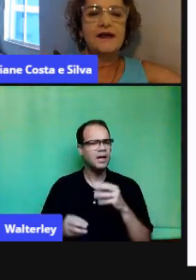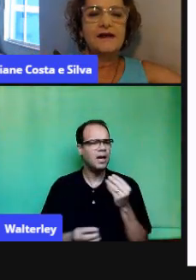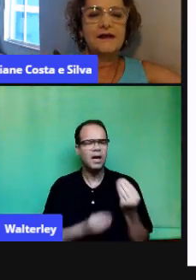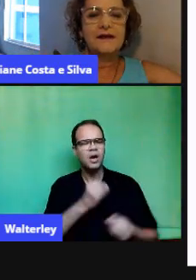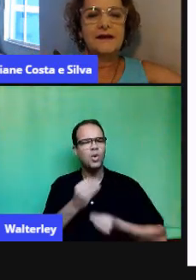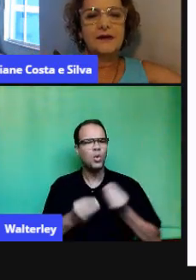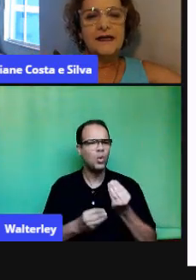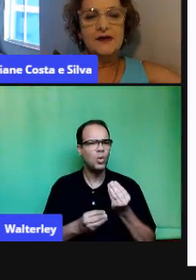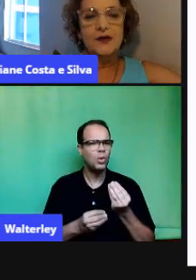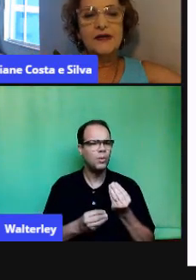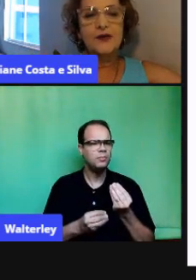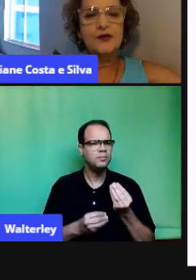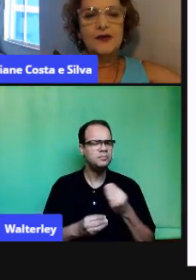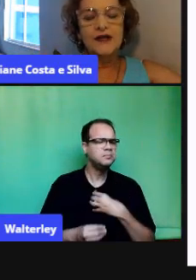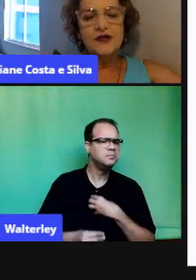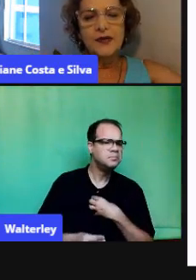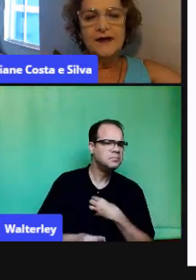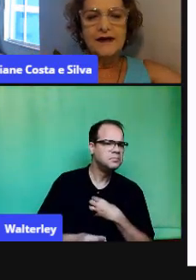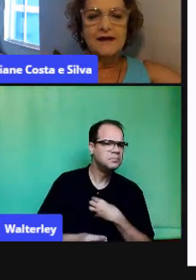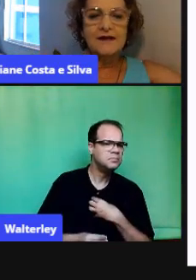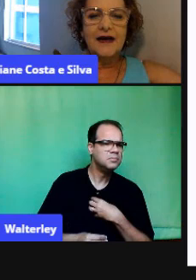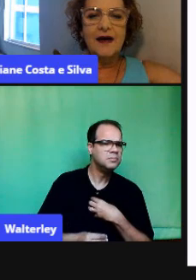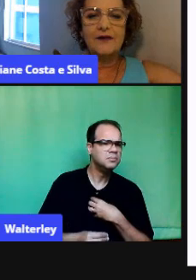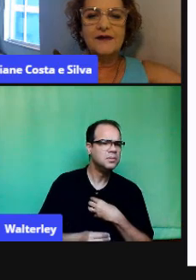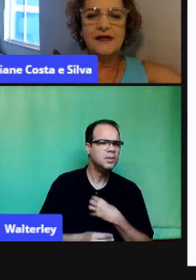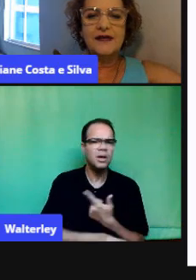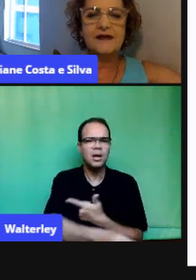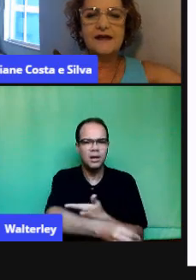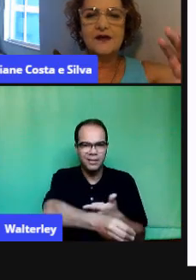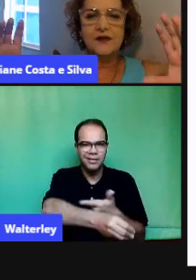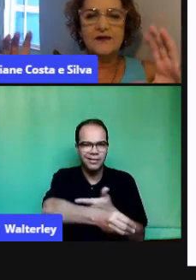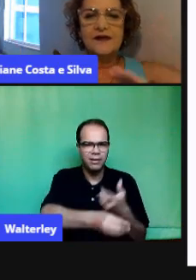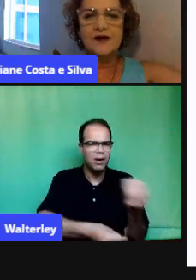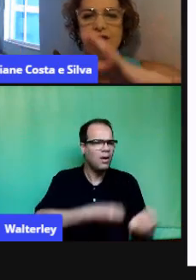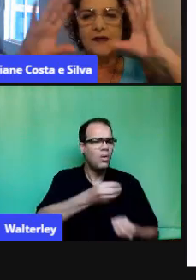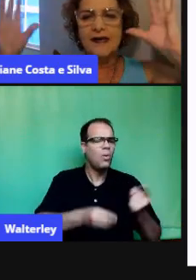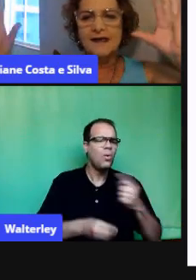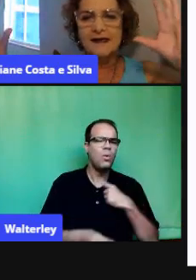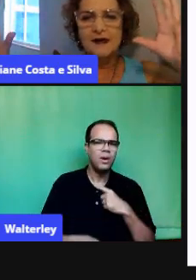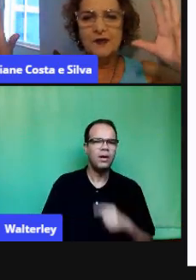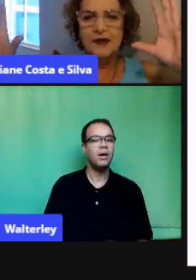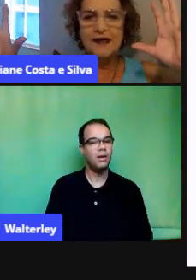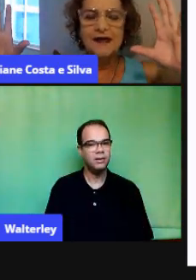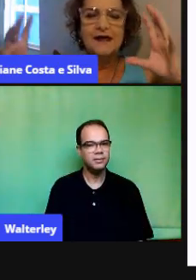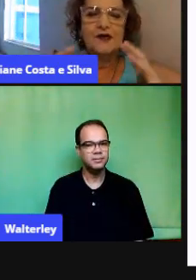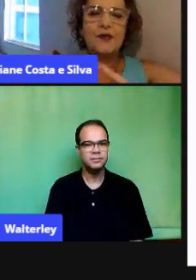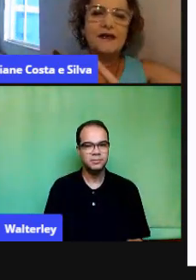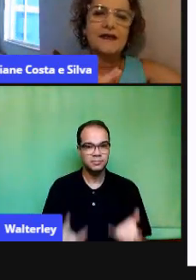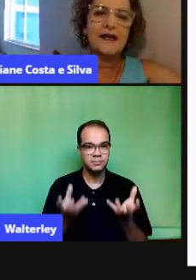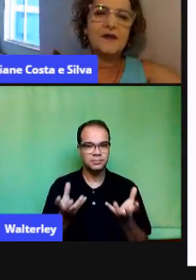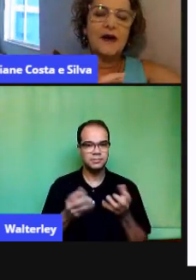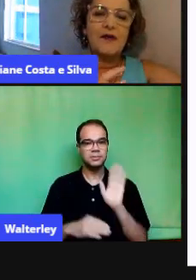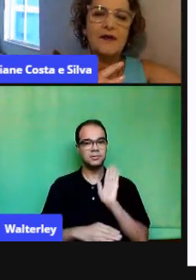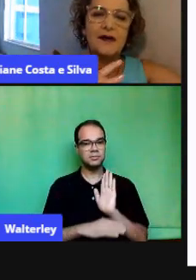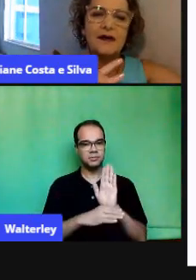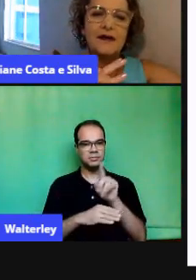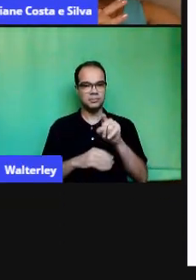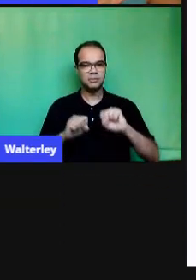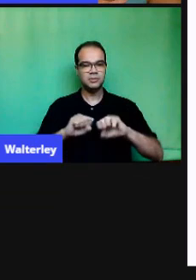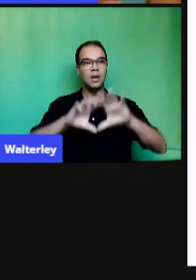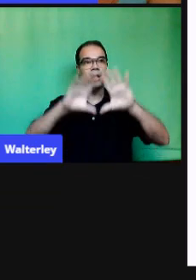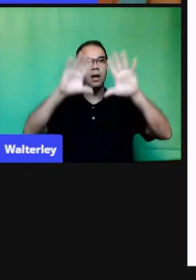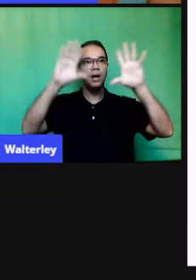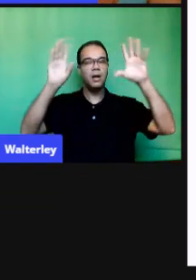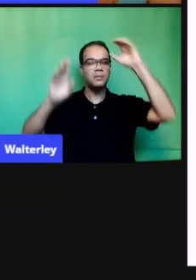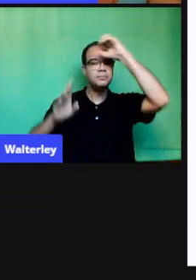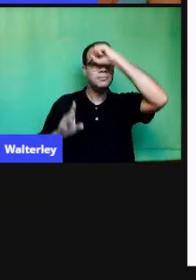também, né, nesse conteúdo que a gente pretende dar a vocês aqui, uma visão mais ampla do bem-estar animal e